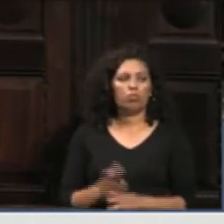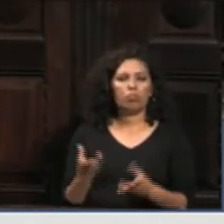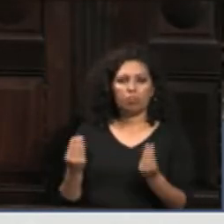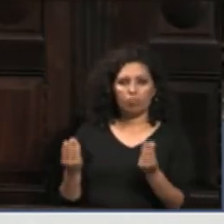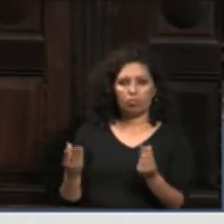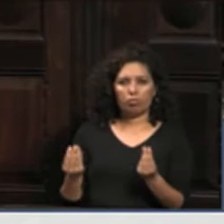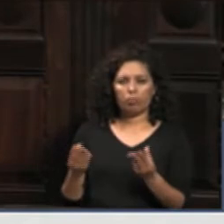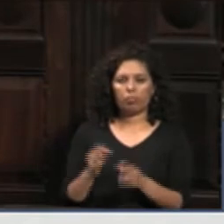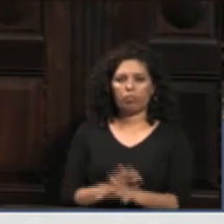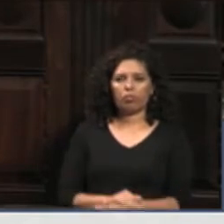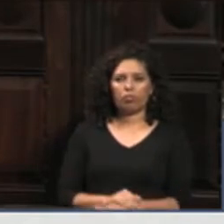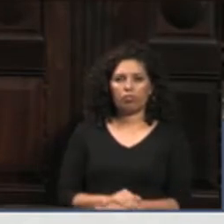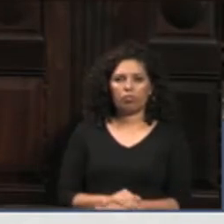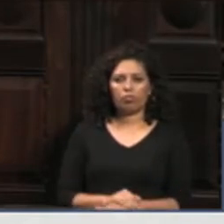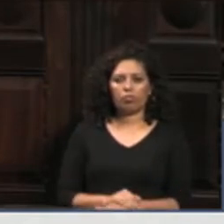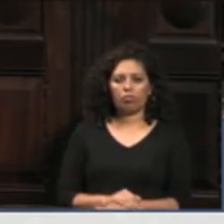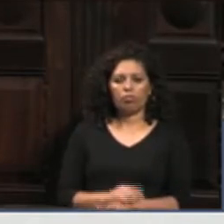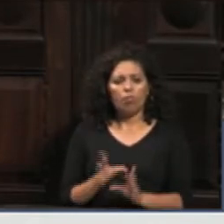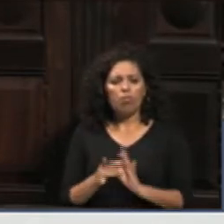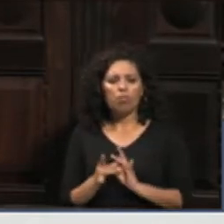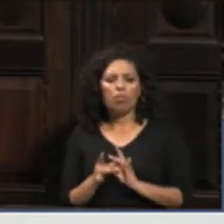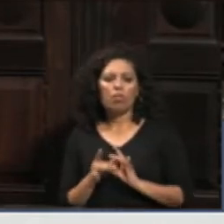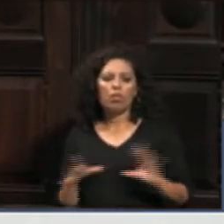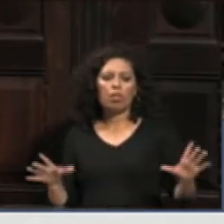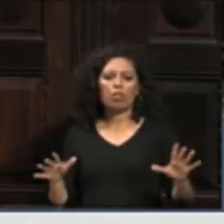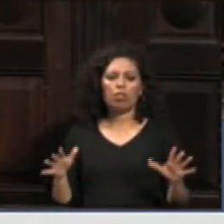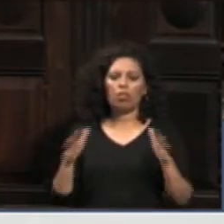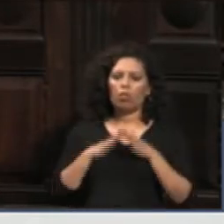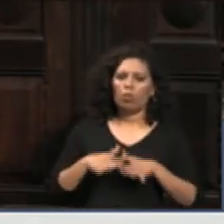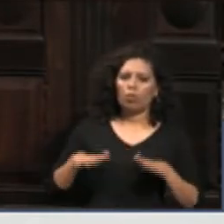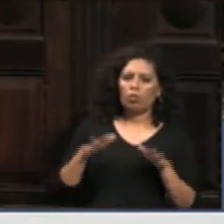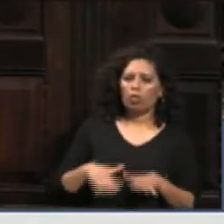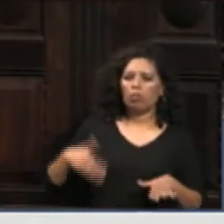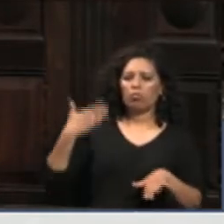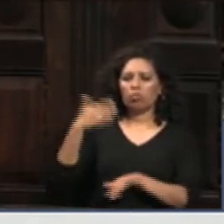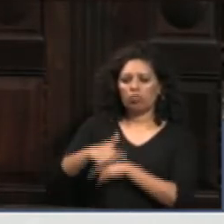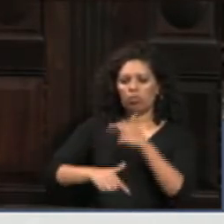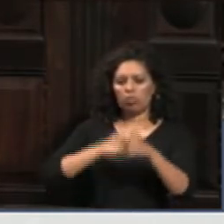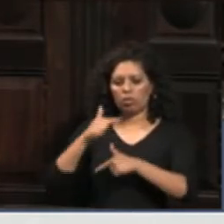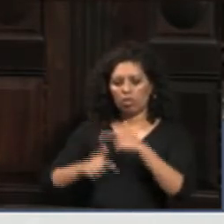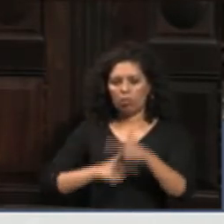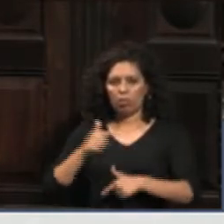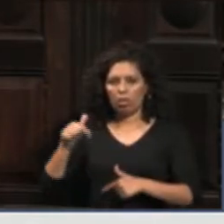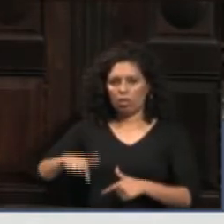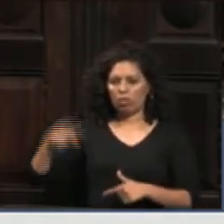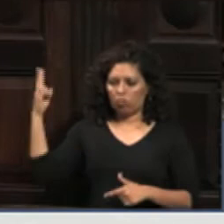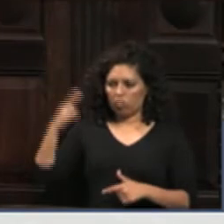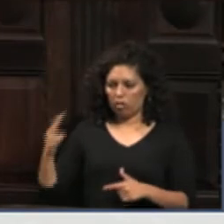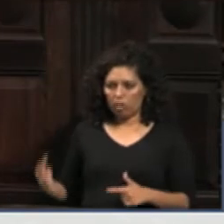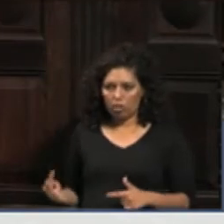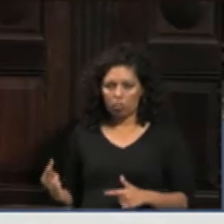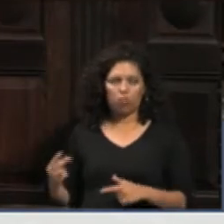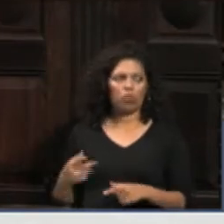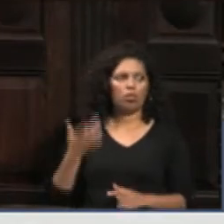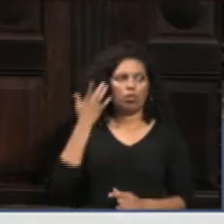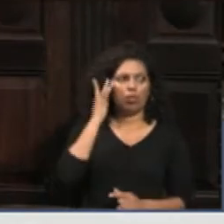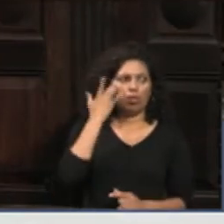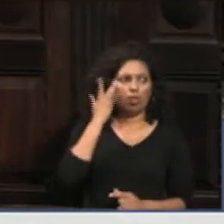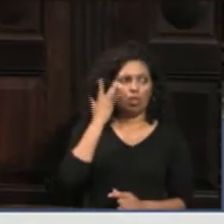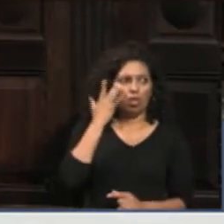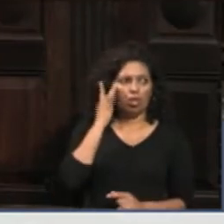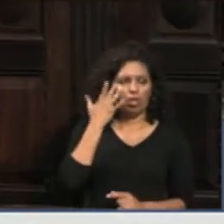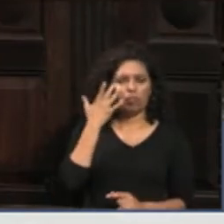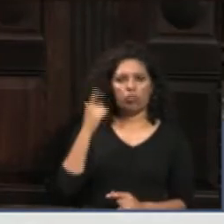bastante à vontade de levar as minhas convicções como vereador, que fui 6 anos. Acho que o mandato foi